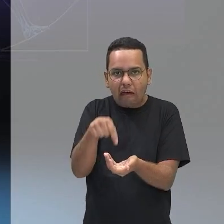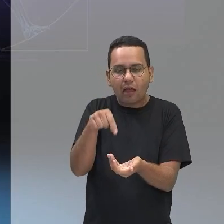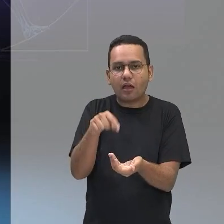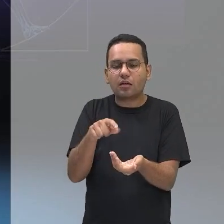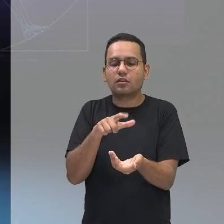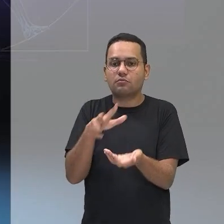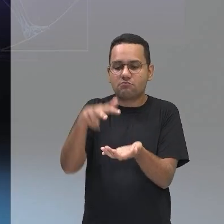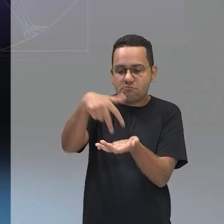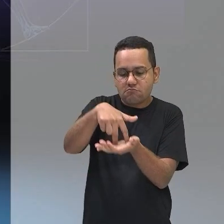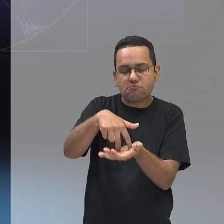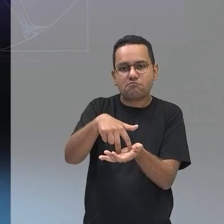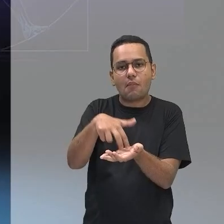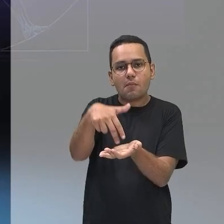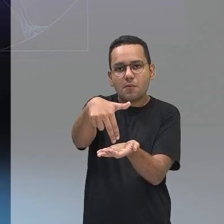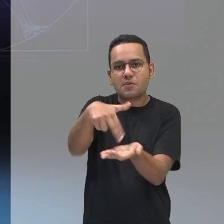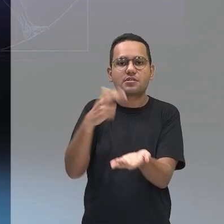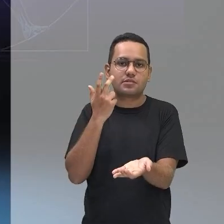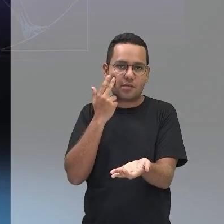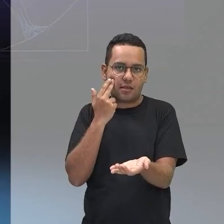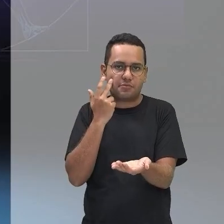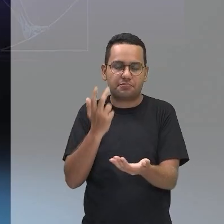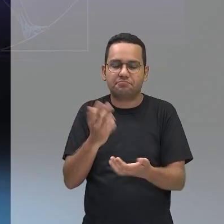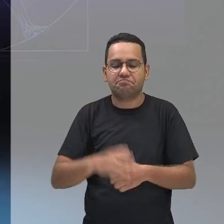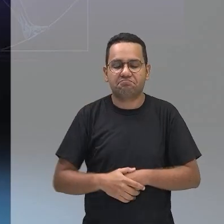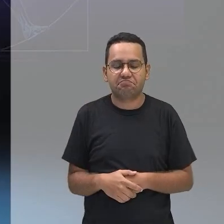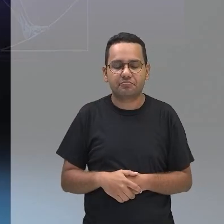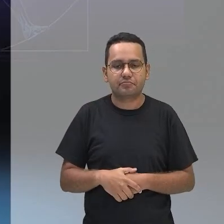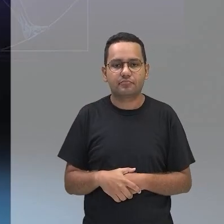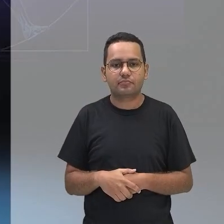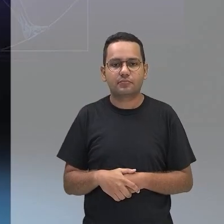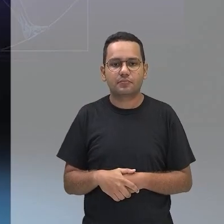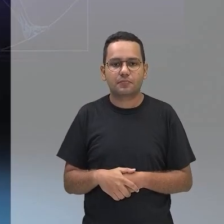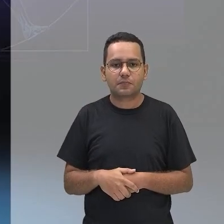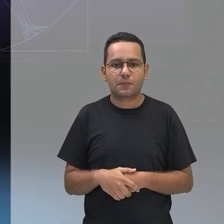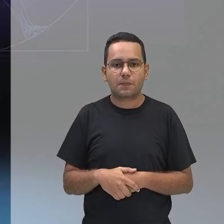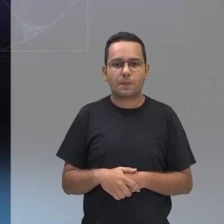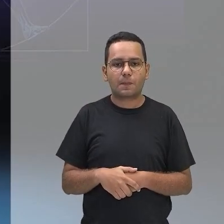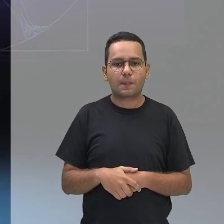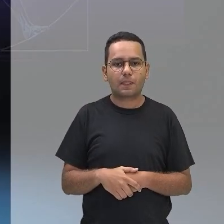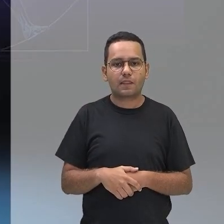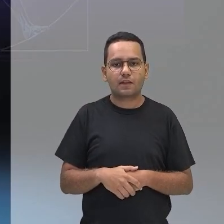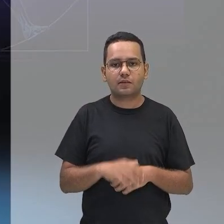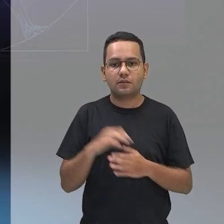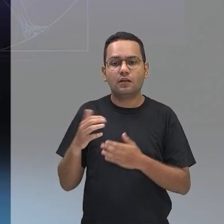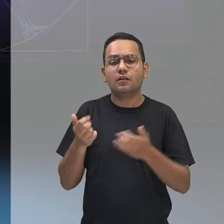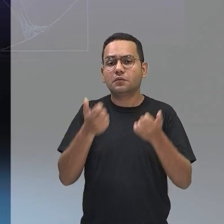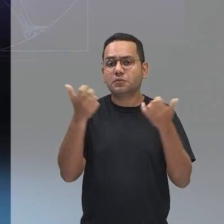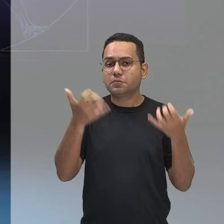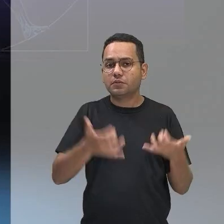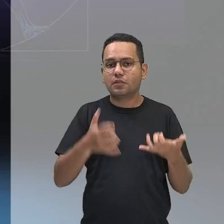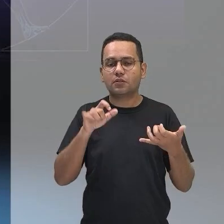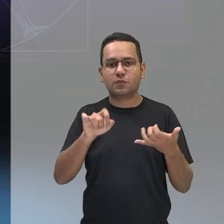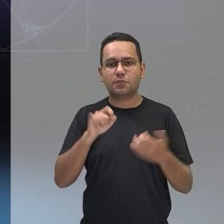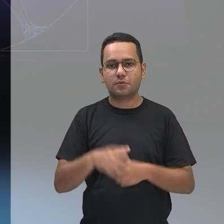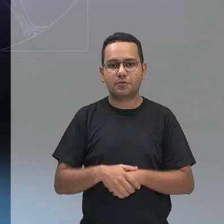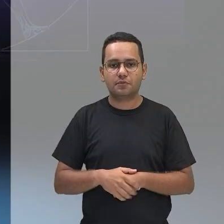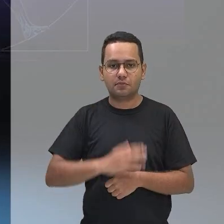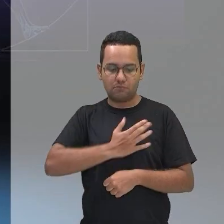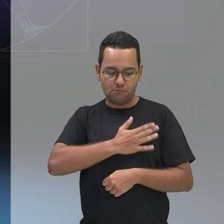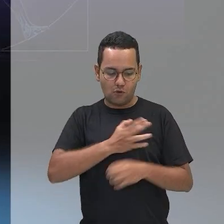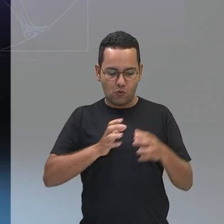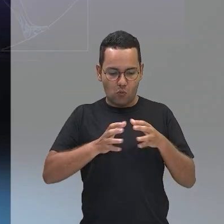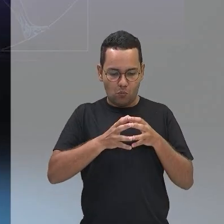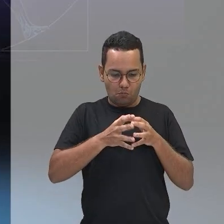No caso que nós vamos falar hoje, é em relação ao sistema circulatório, né? Então,